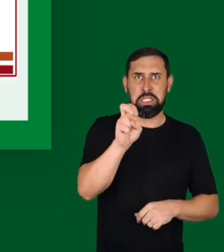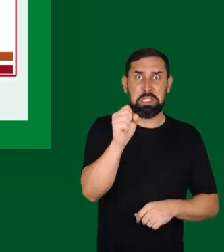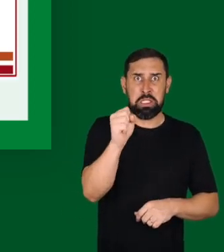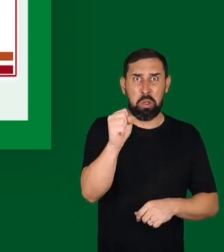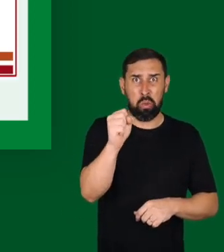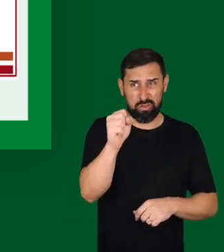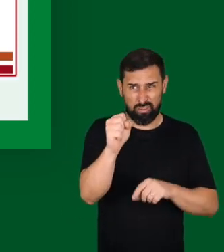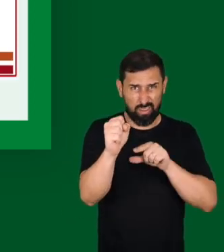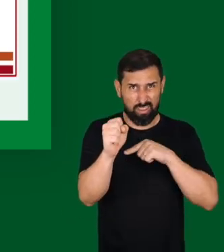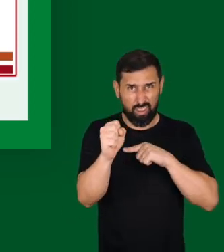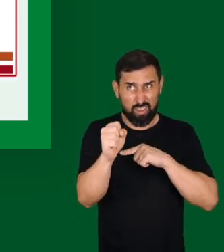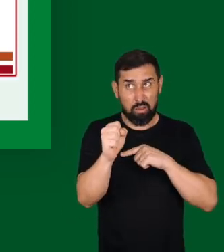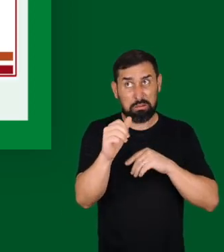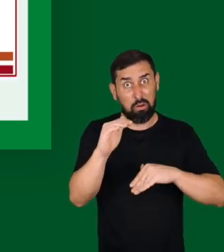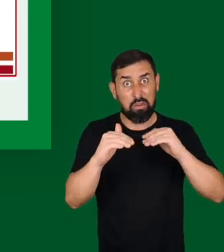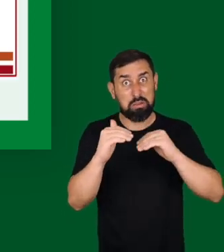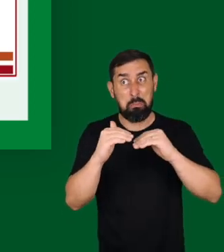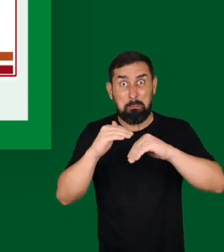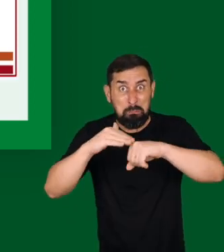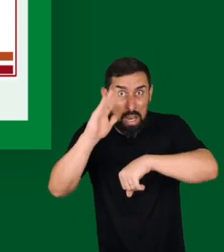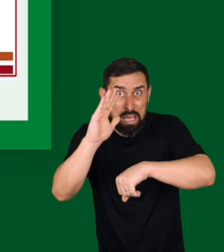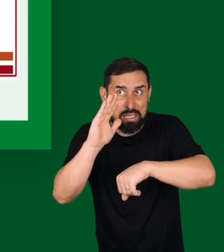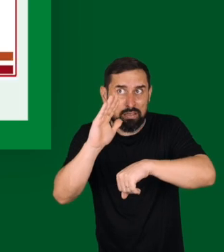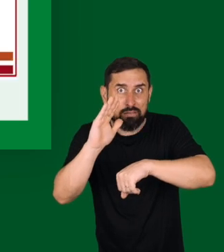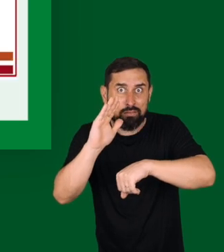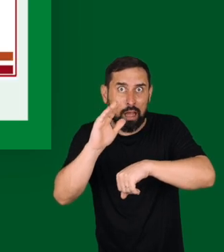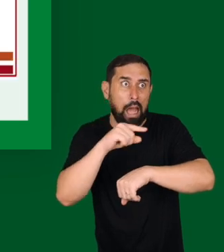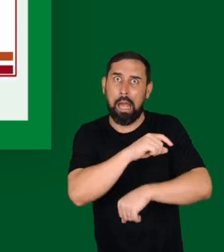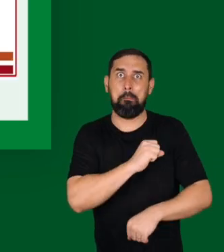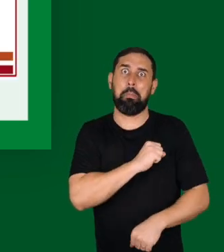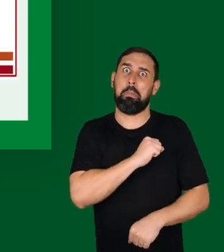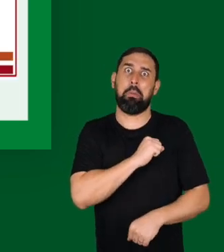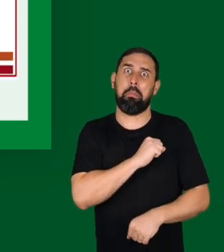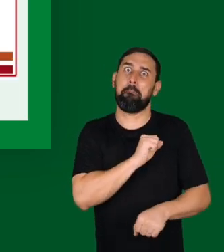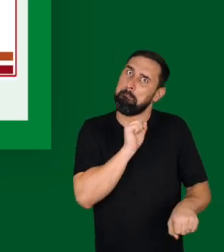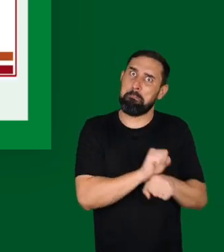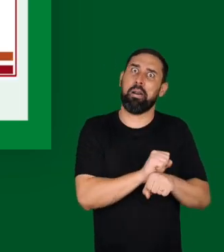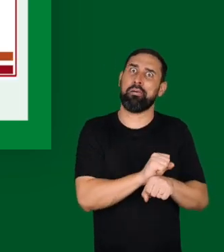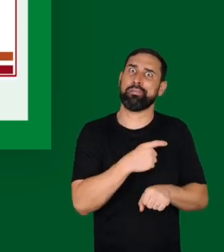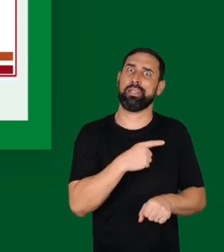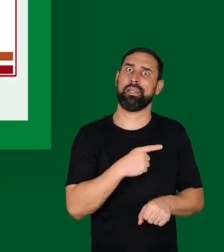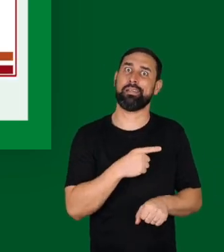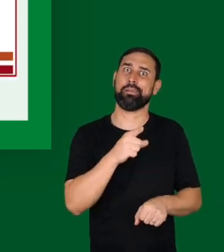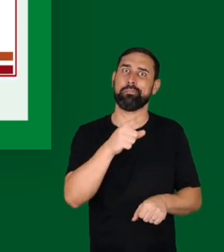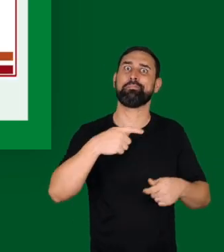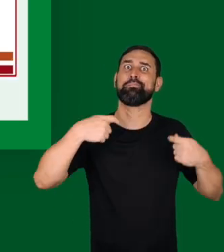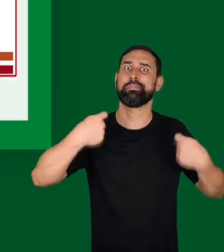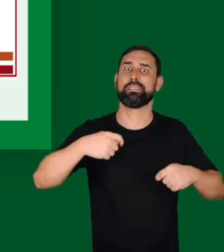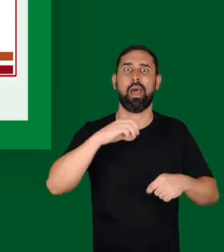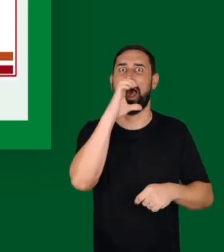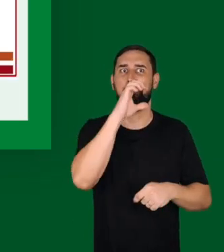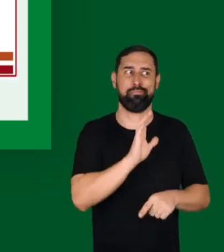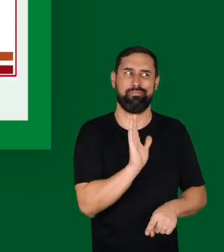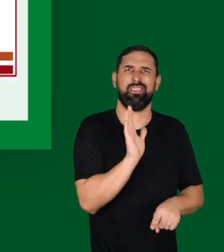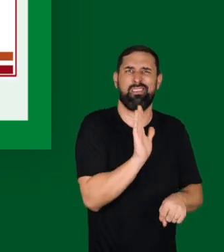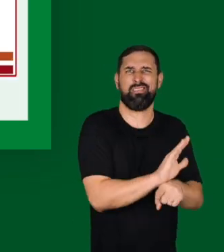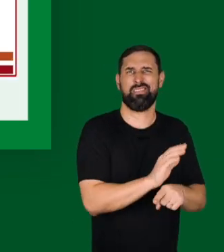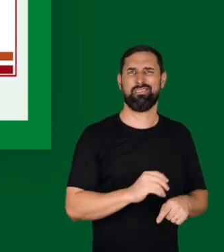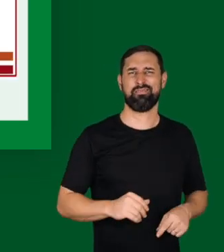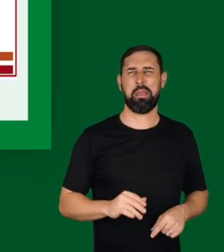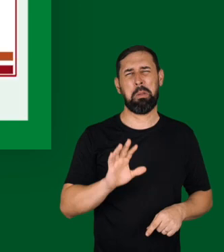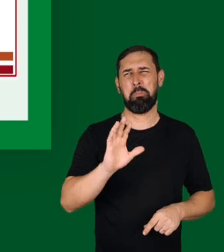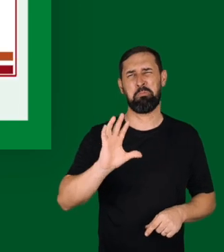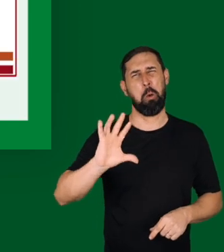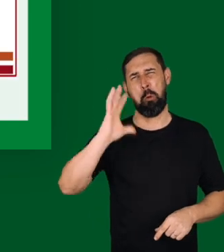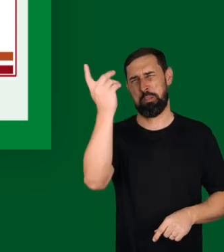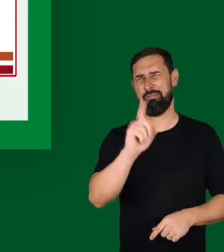Geralmente não passa isso tudo, não chega a 15 segundos, mas pode acontecer. Se passar de 15 segundos, o paciente está parado, aí você vai ter que fazer